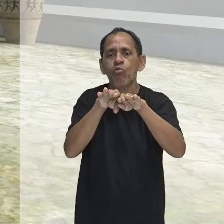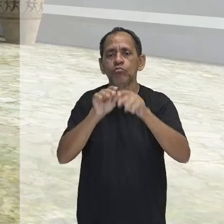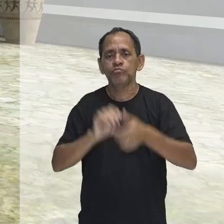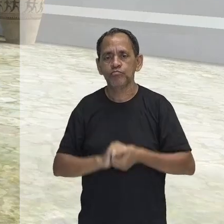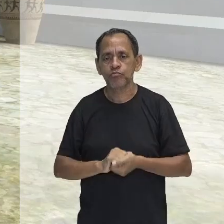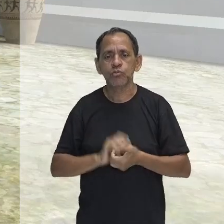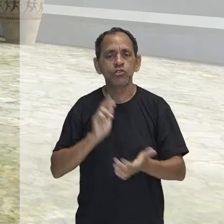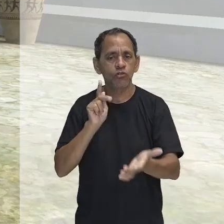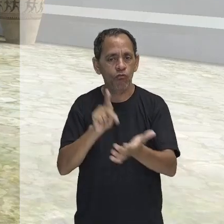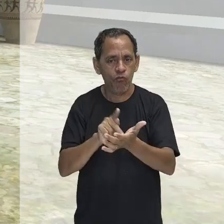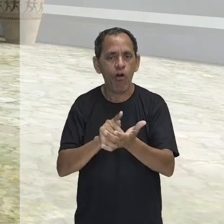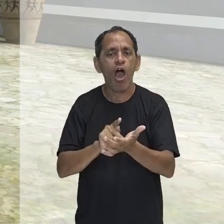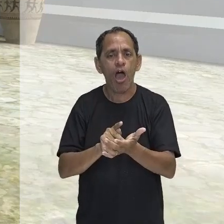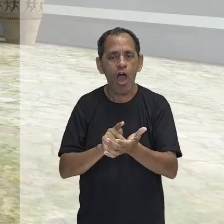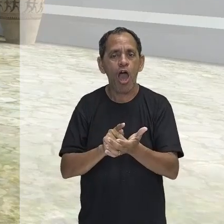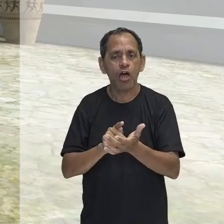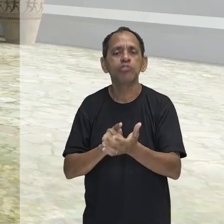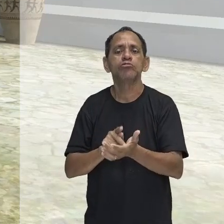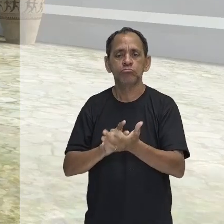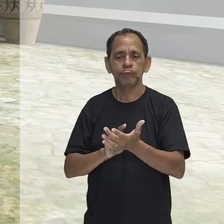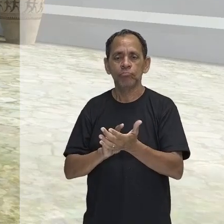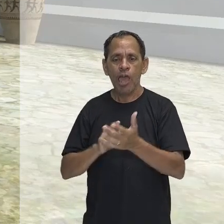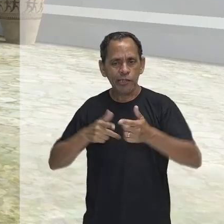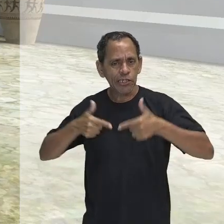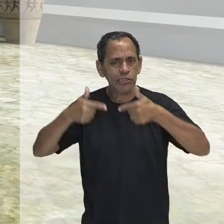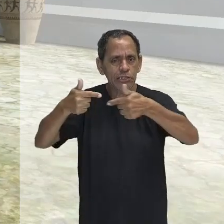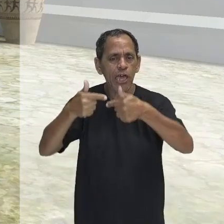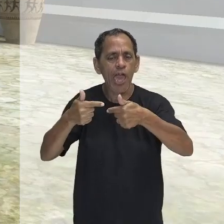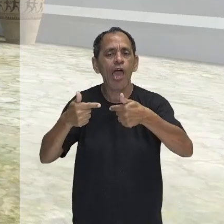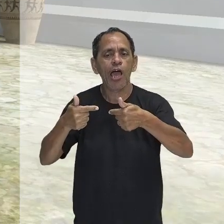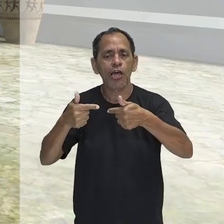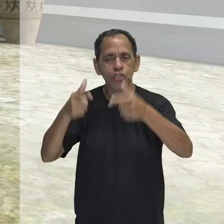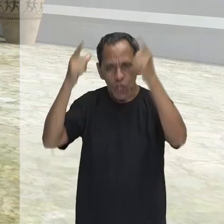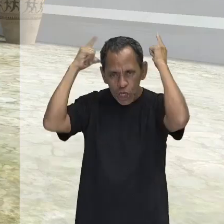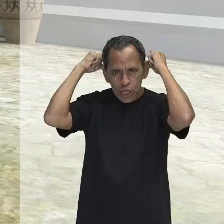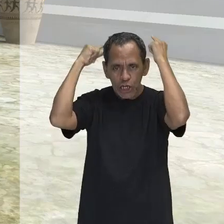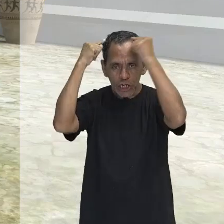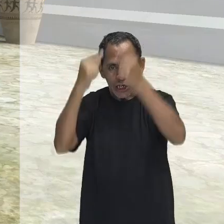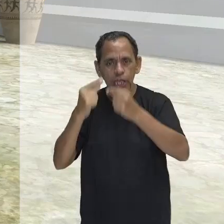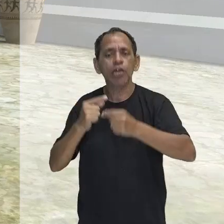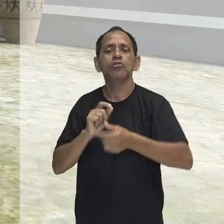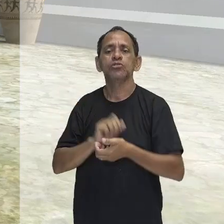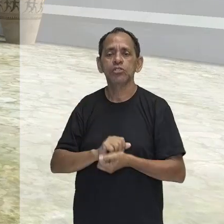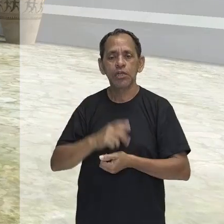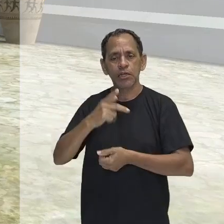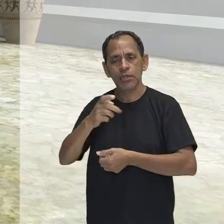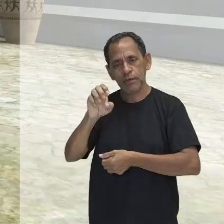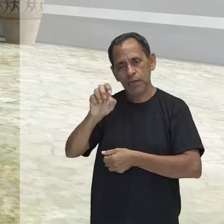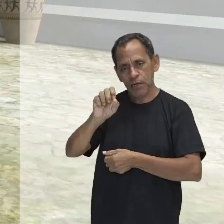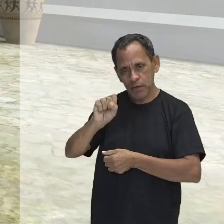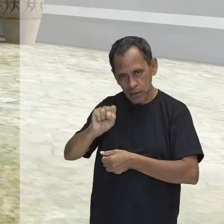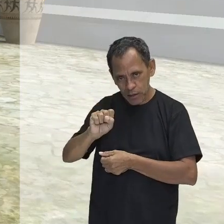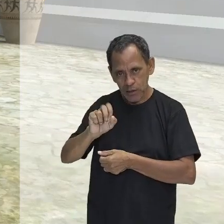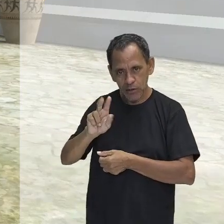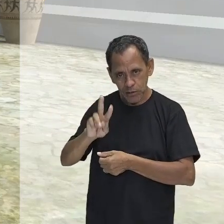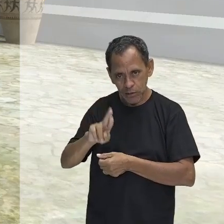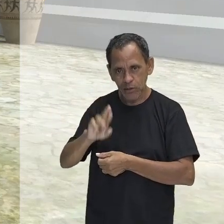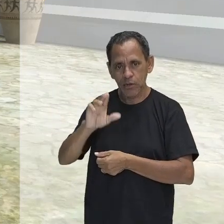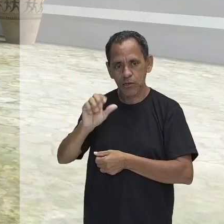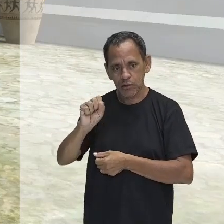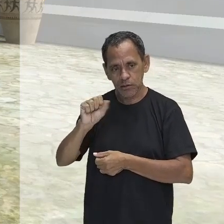travadas entre gregos e persas, onde as cidades-estados gregas se uniram ali para combater o inimigo em